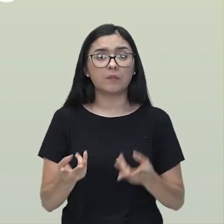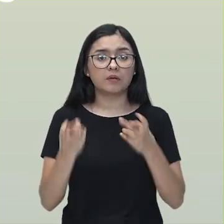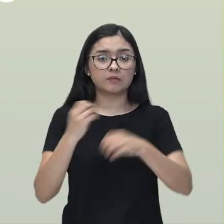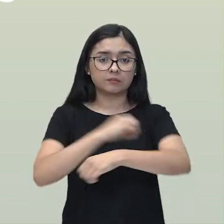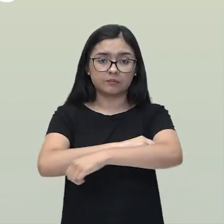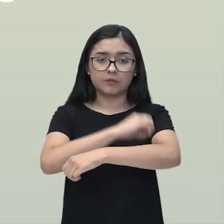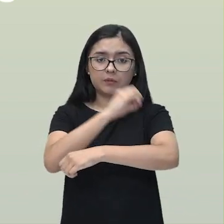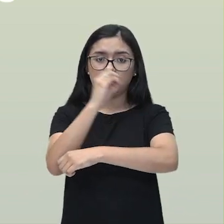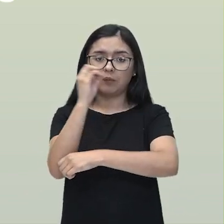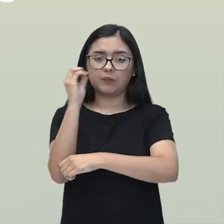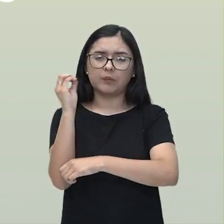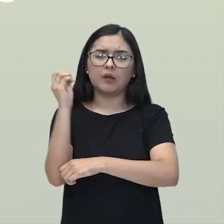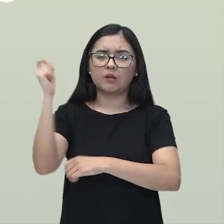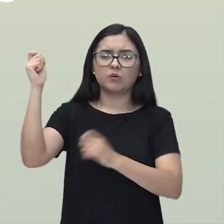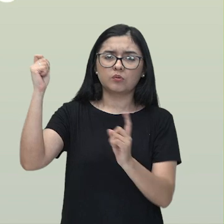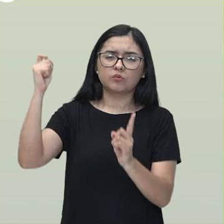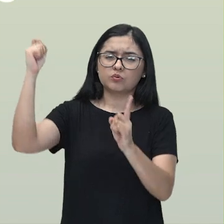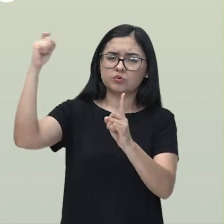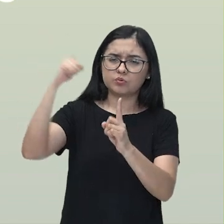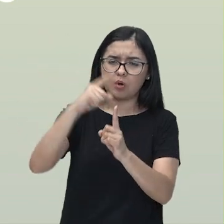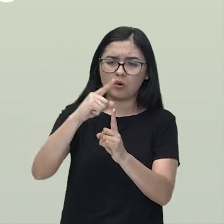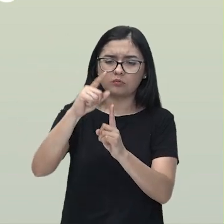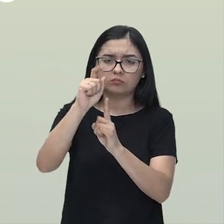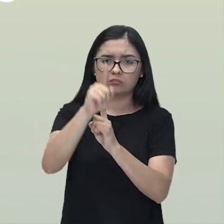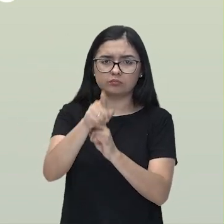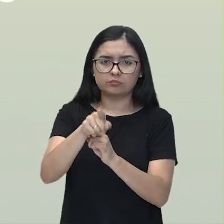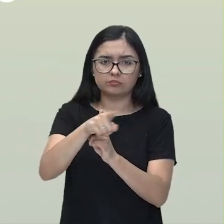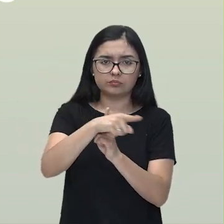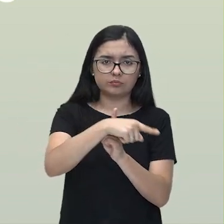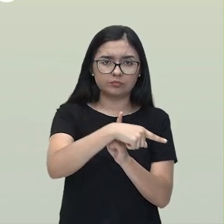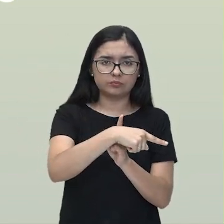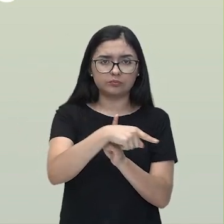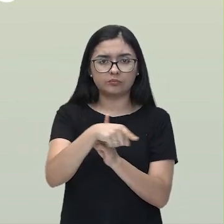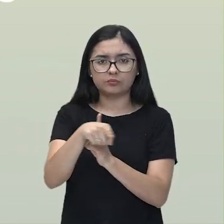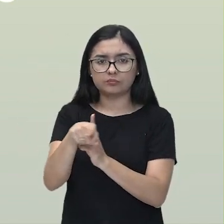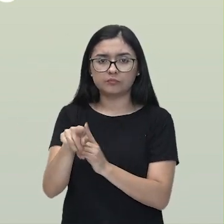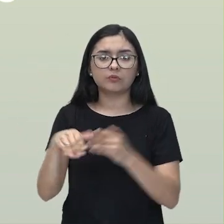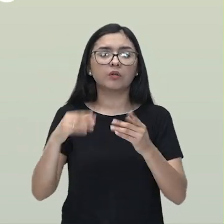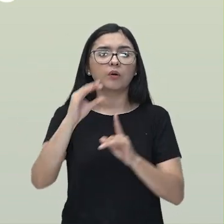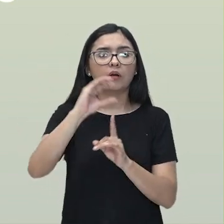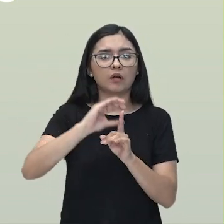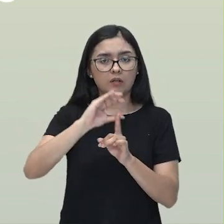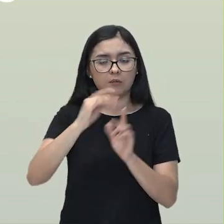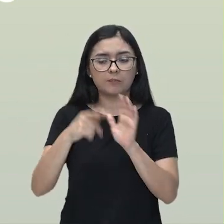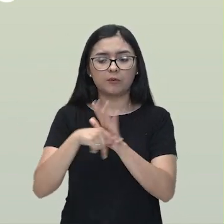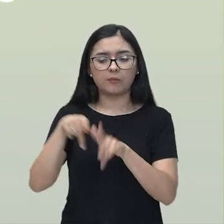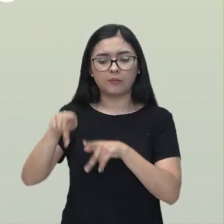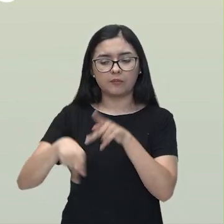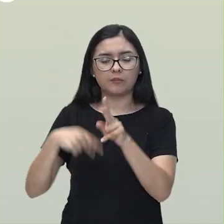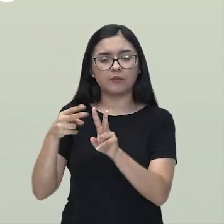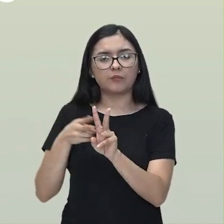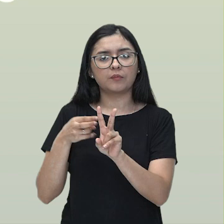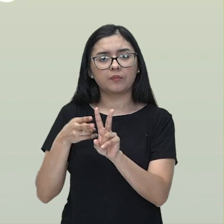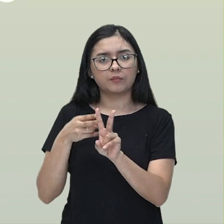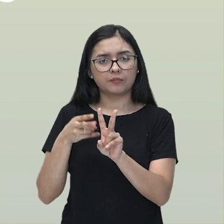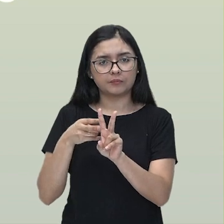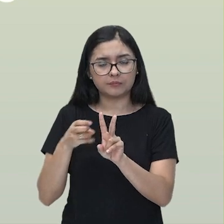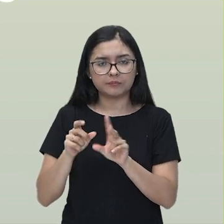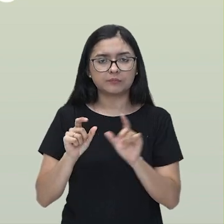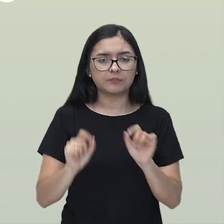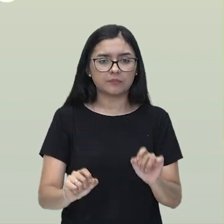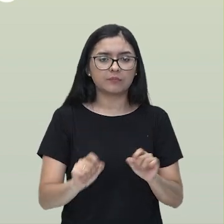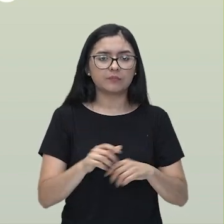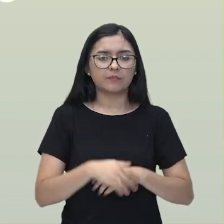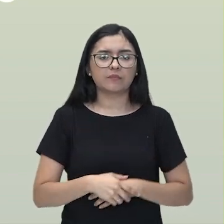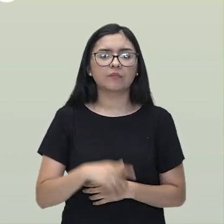a sombra projetada pelo Sol. Desta forma, o calendário desses povos levava em consideração